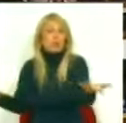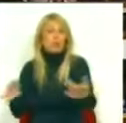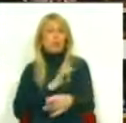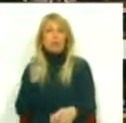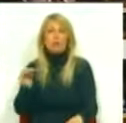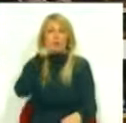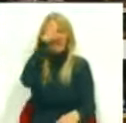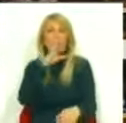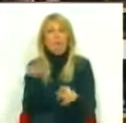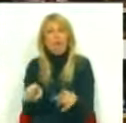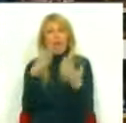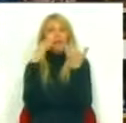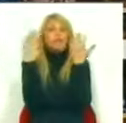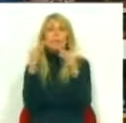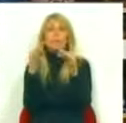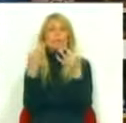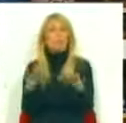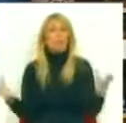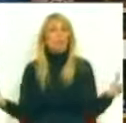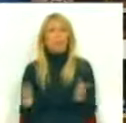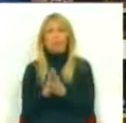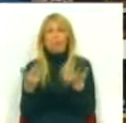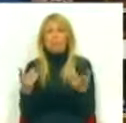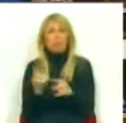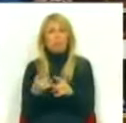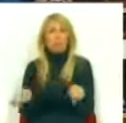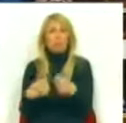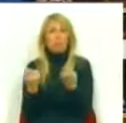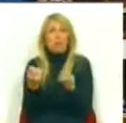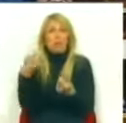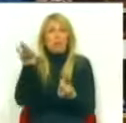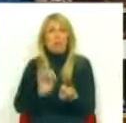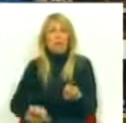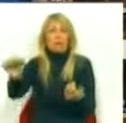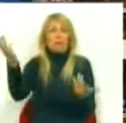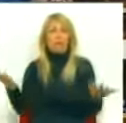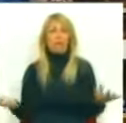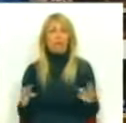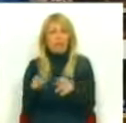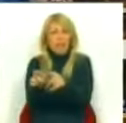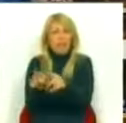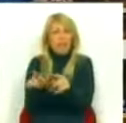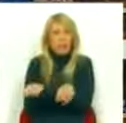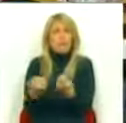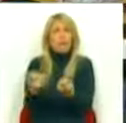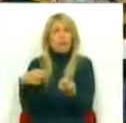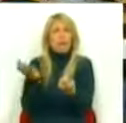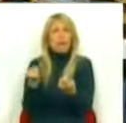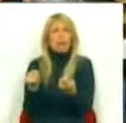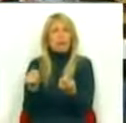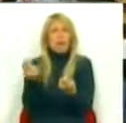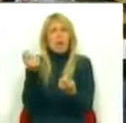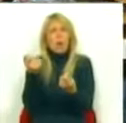o resto é pura e simplesmente partidarite deste Partido Socialista. Este Partido Socialista que anda, de resto, muito